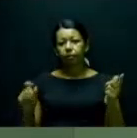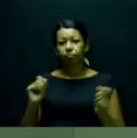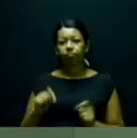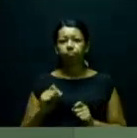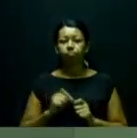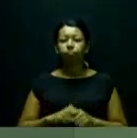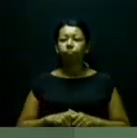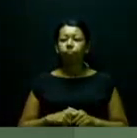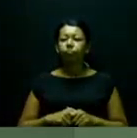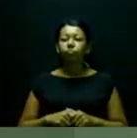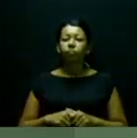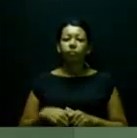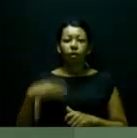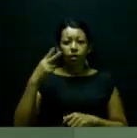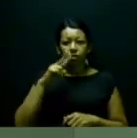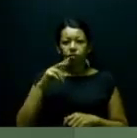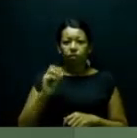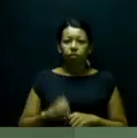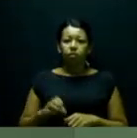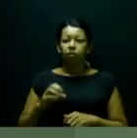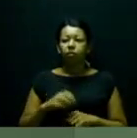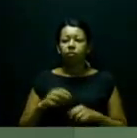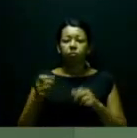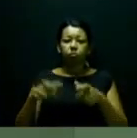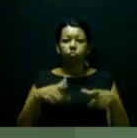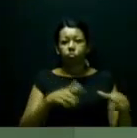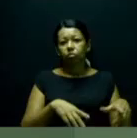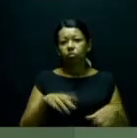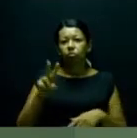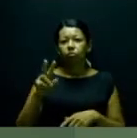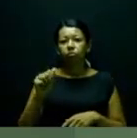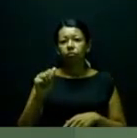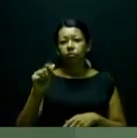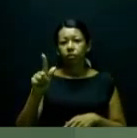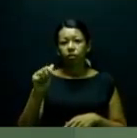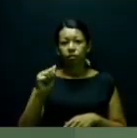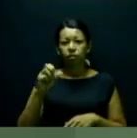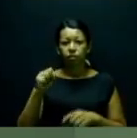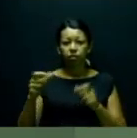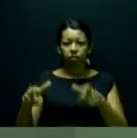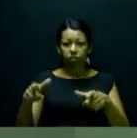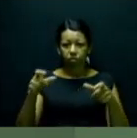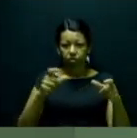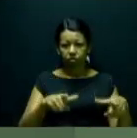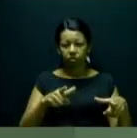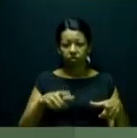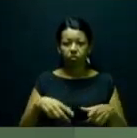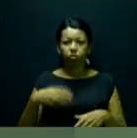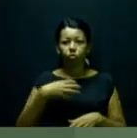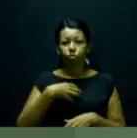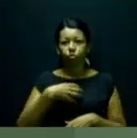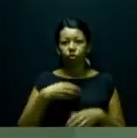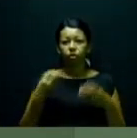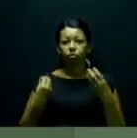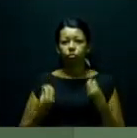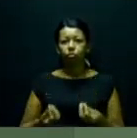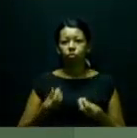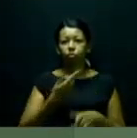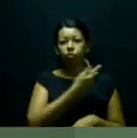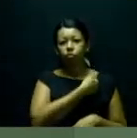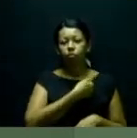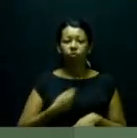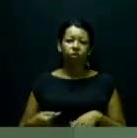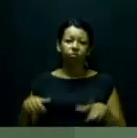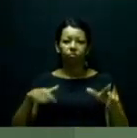muito quando a gente escuta esse esquema aqui de vagas, quando a gente escuta a forma como um